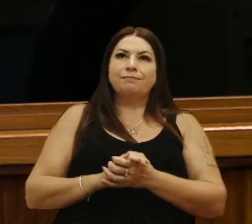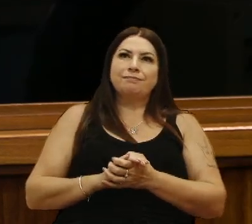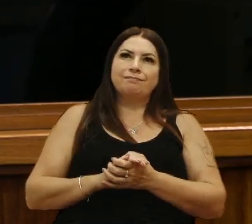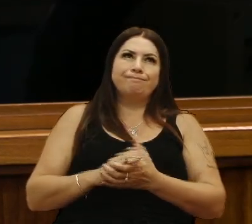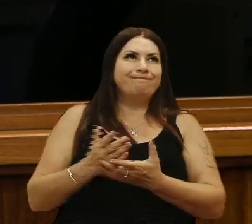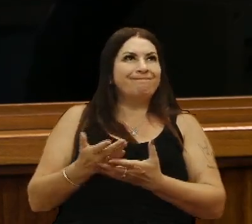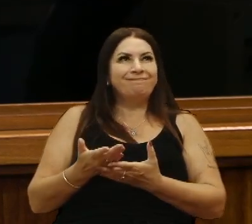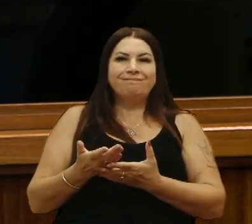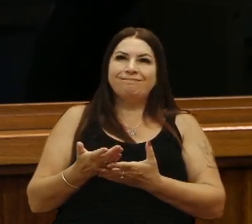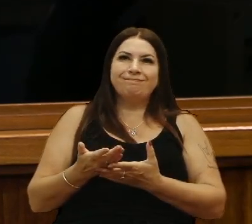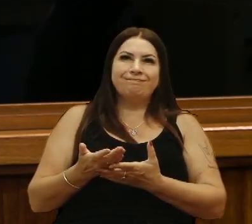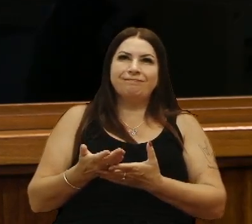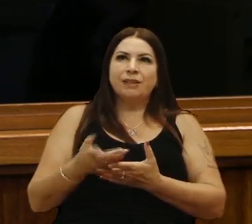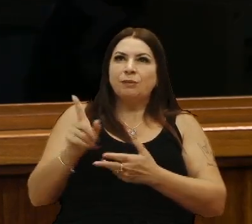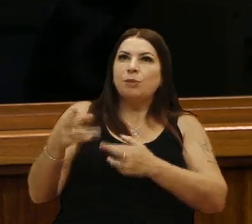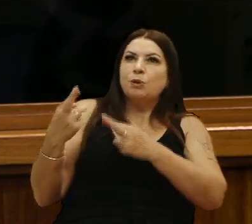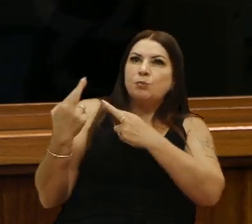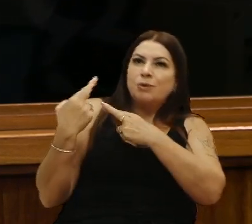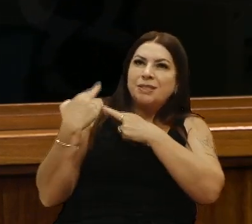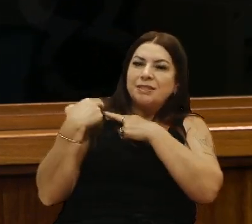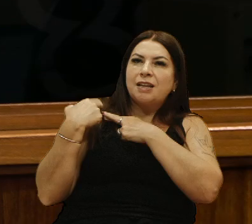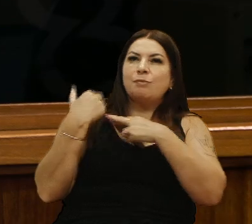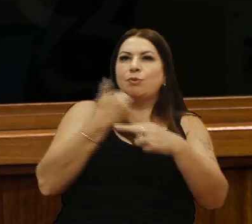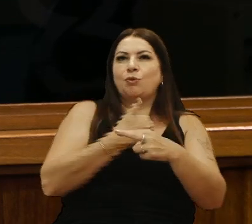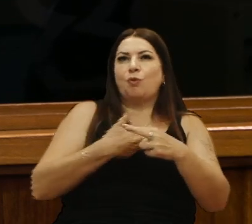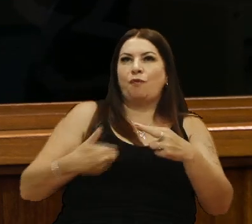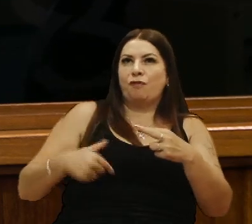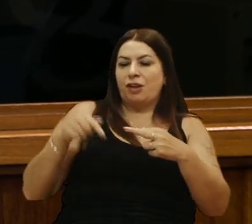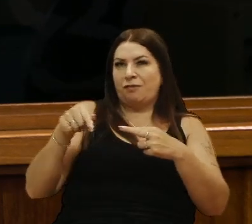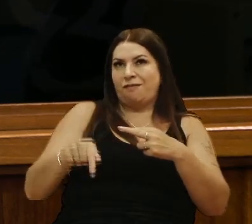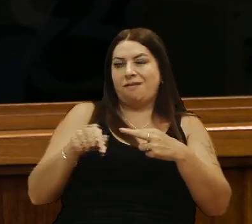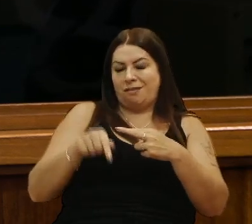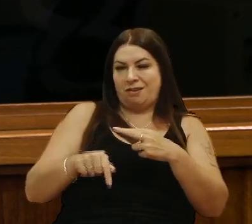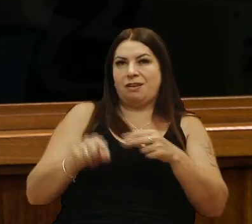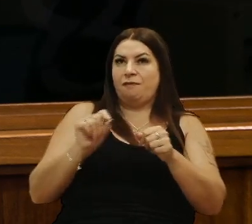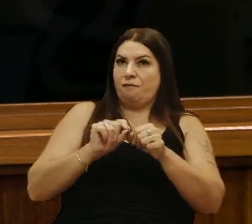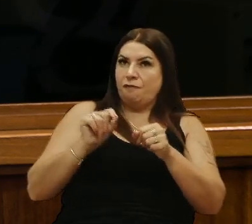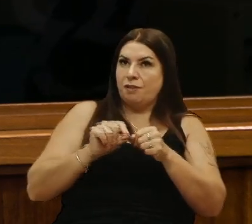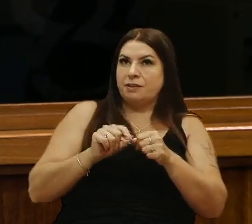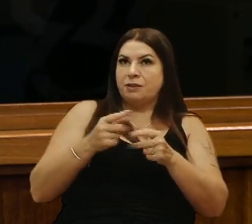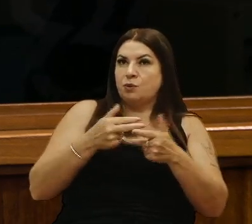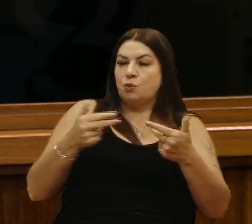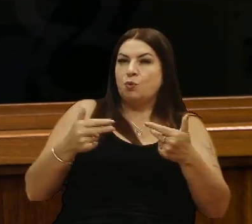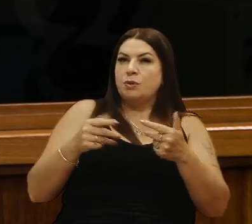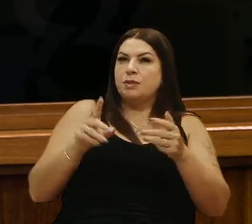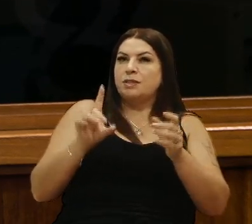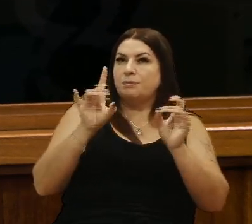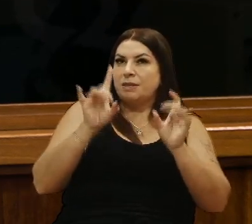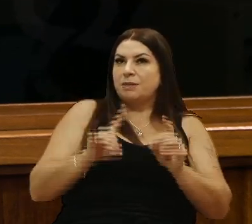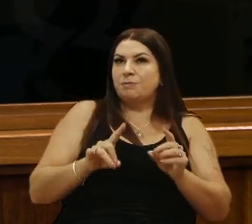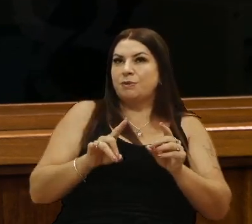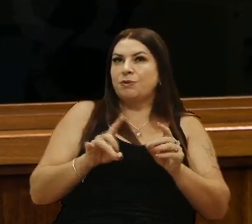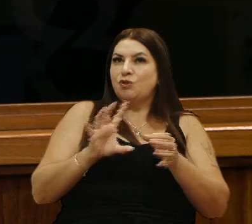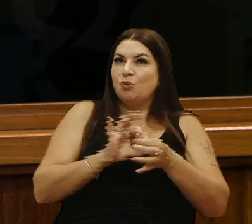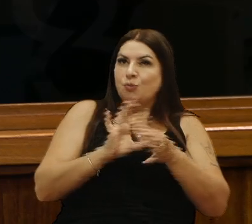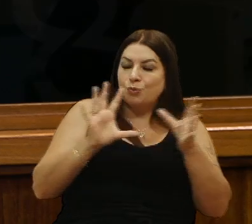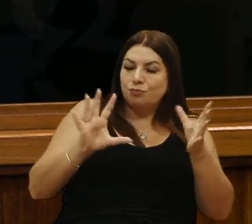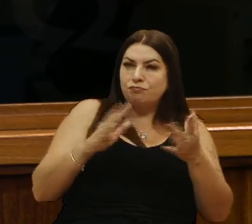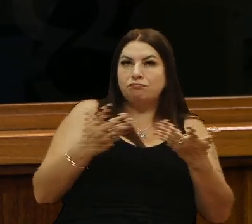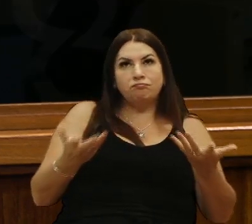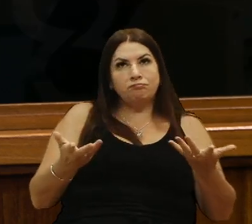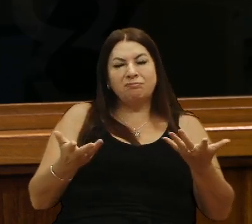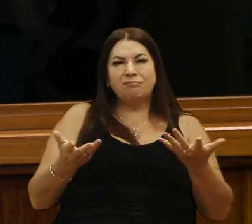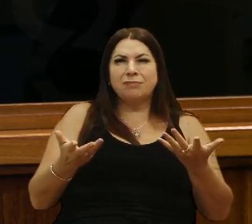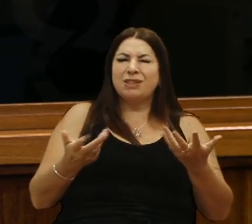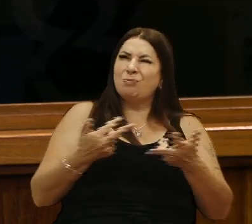é um atributo do governo municipal fazer a coisa, especialmente quando é autorizativo. Então,